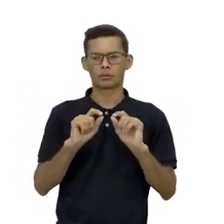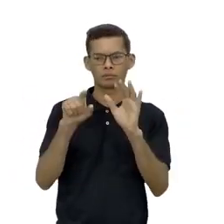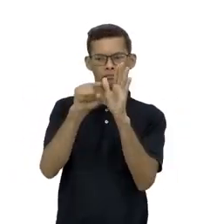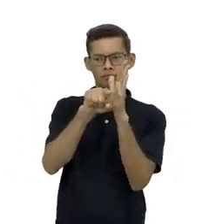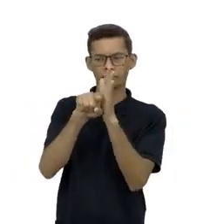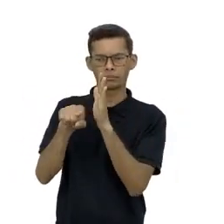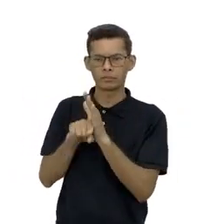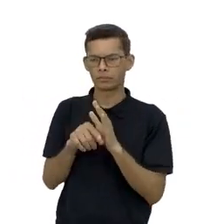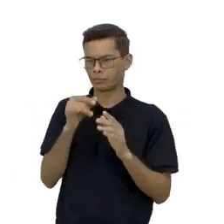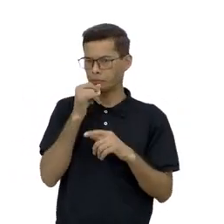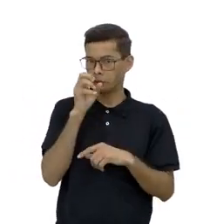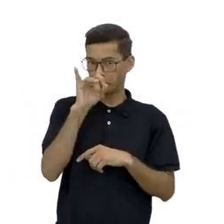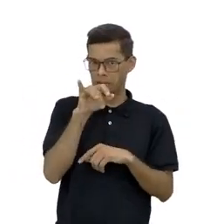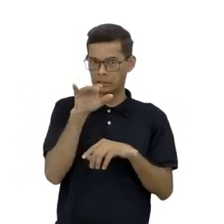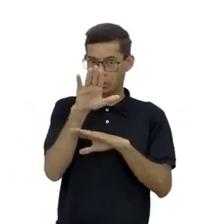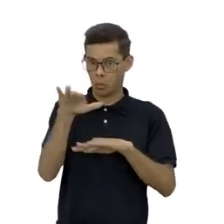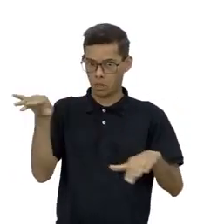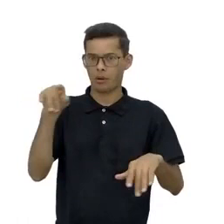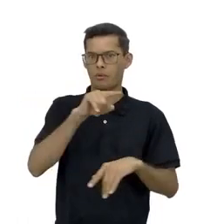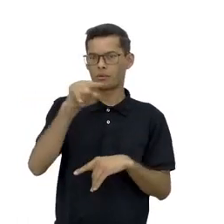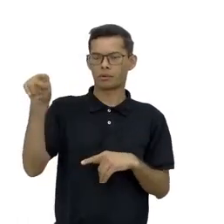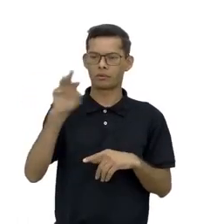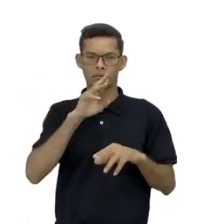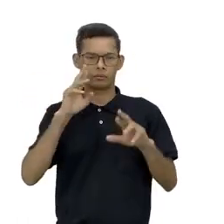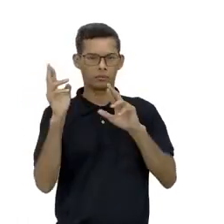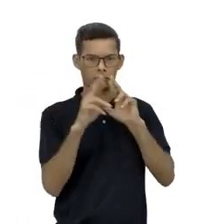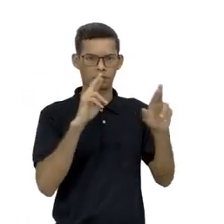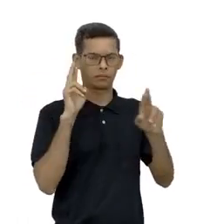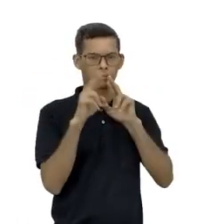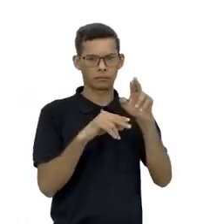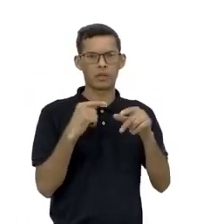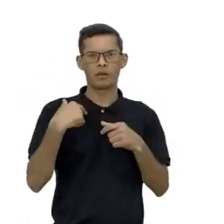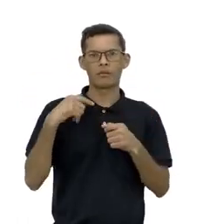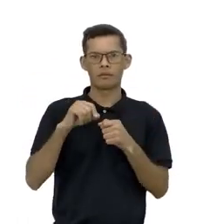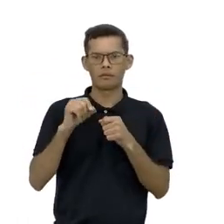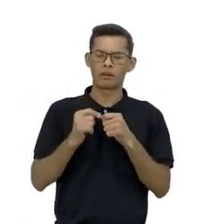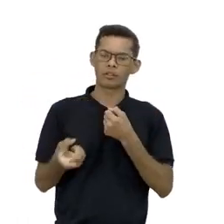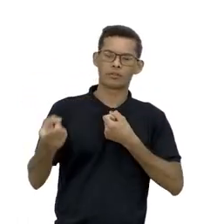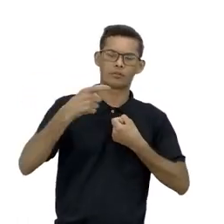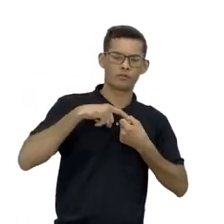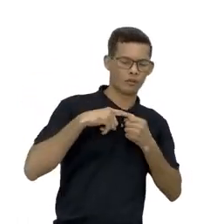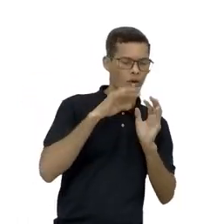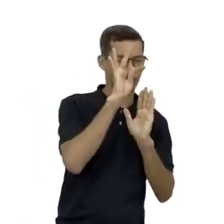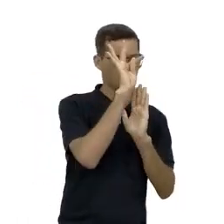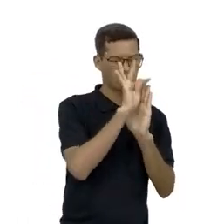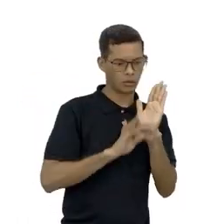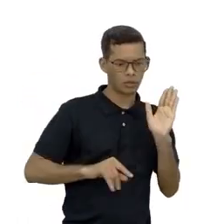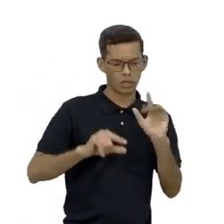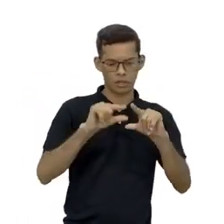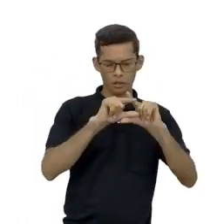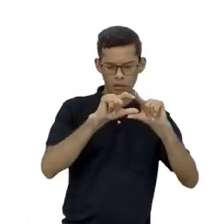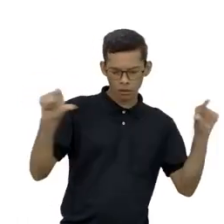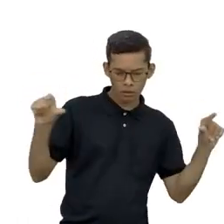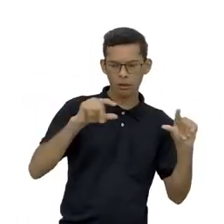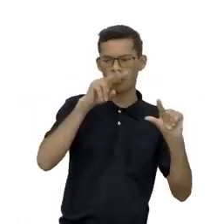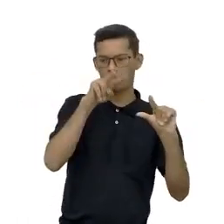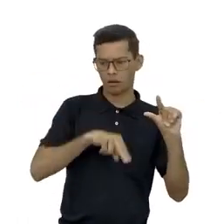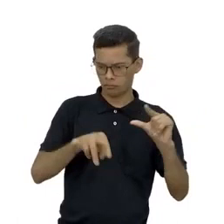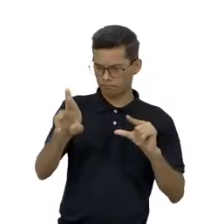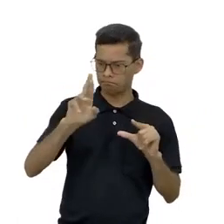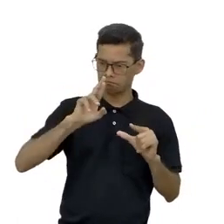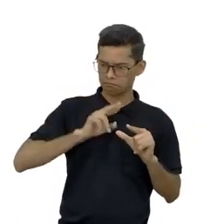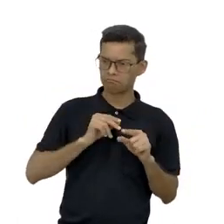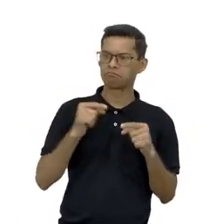quando o estudante responde, eu devo voltar no texto e confirmar que a resposta